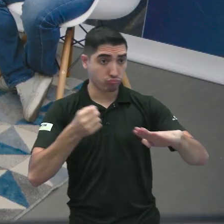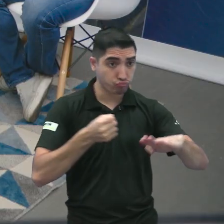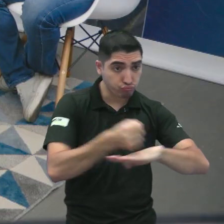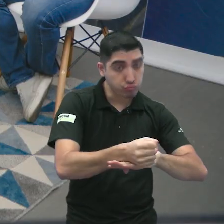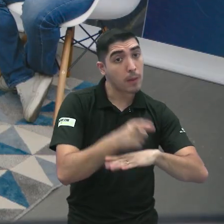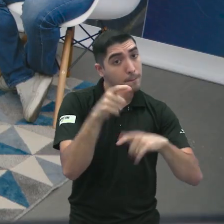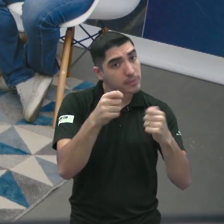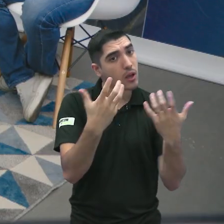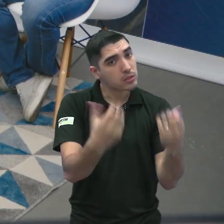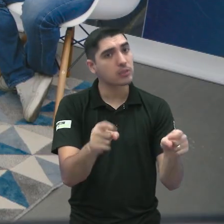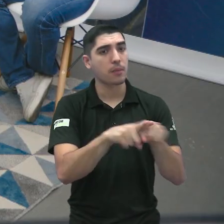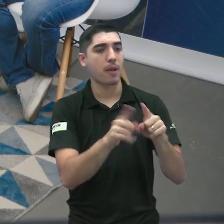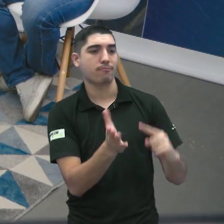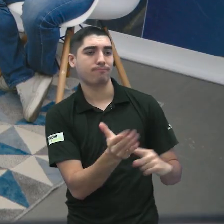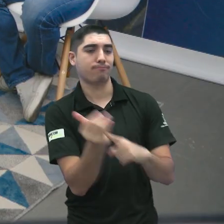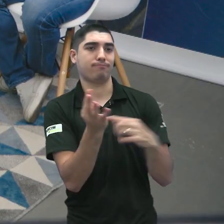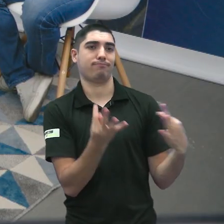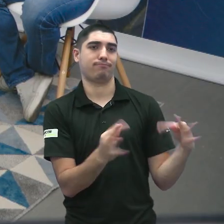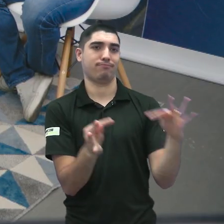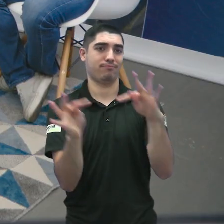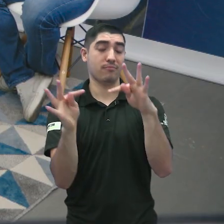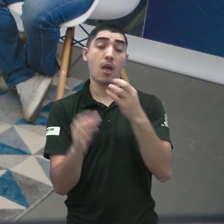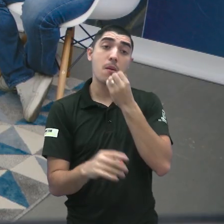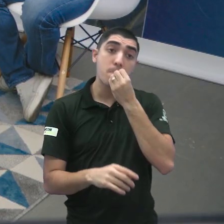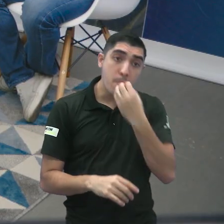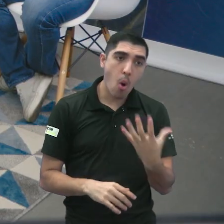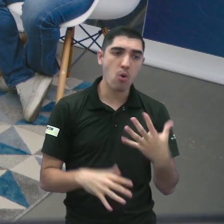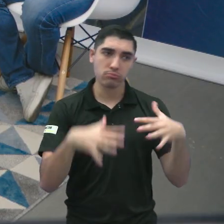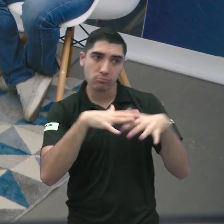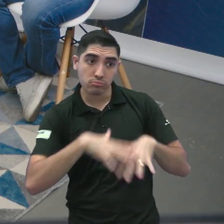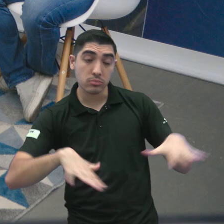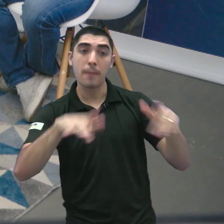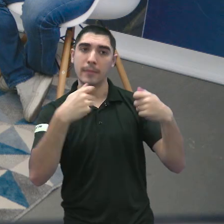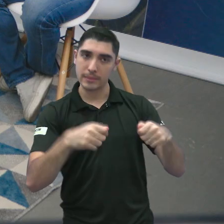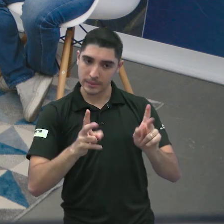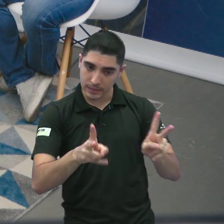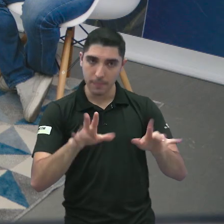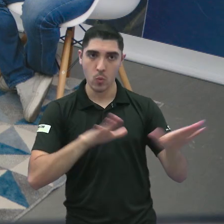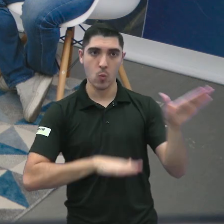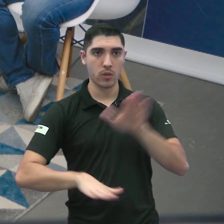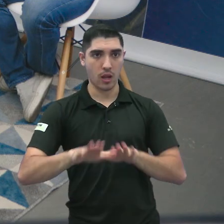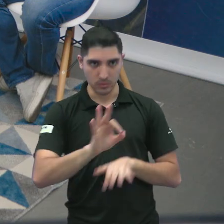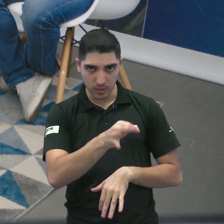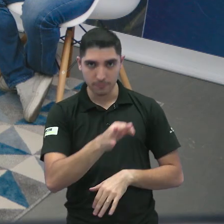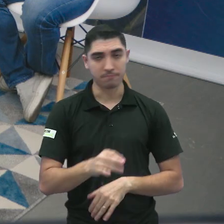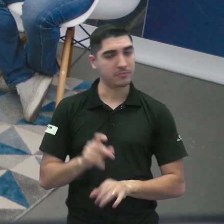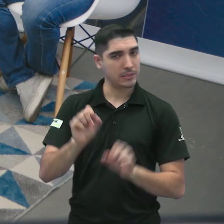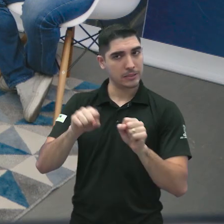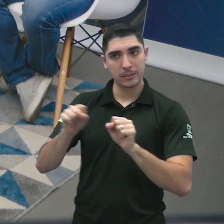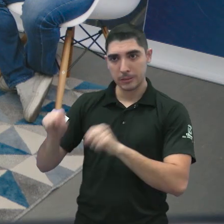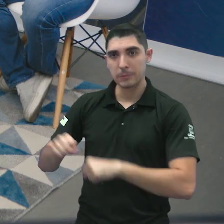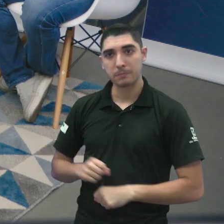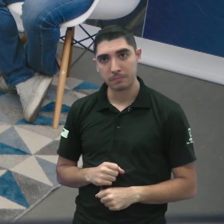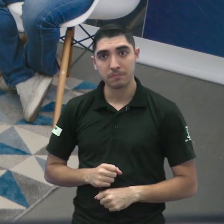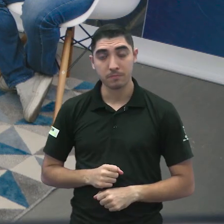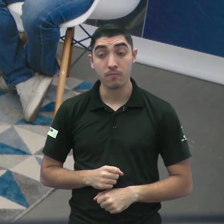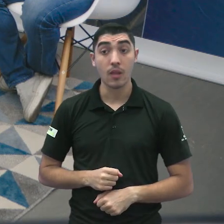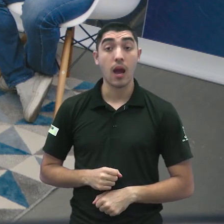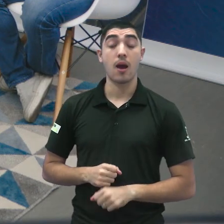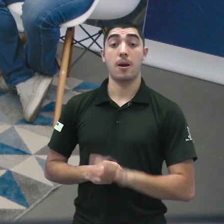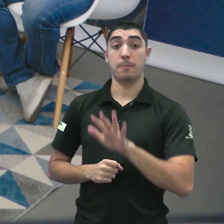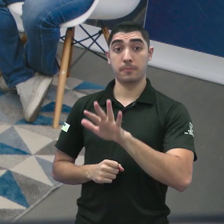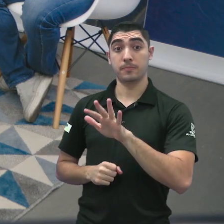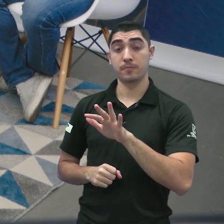adaptar a essas tecnologias também. É bom para todos os lados, mas ter cautela sempre é bom, né? Sim. Um ponto